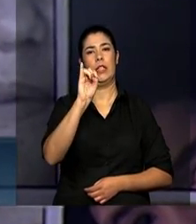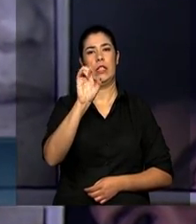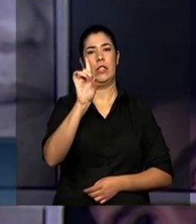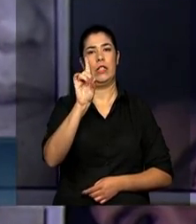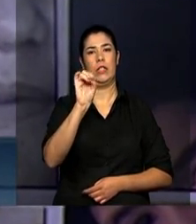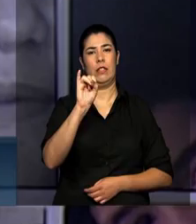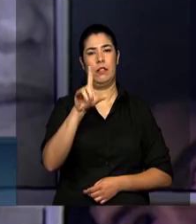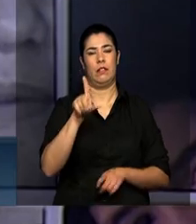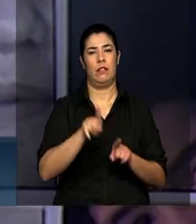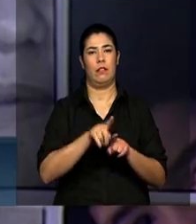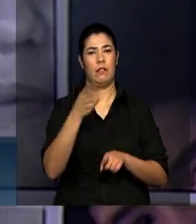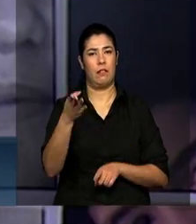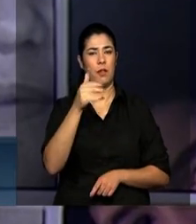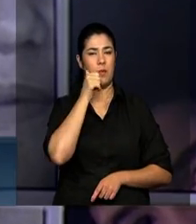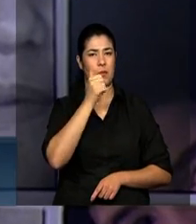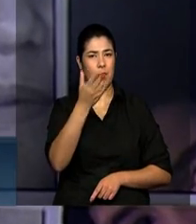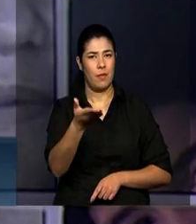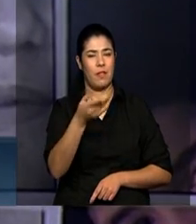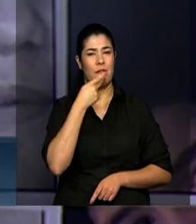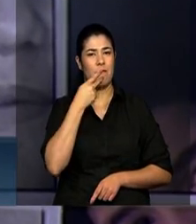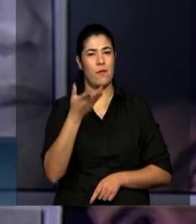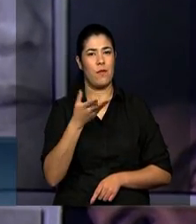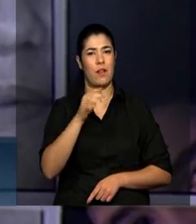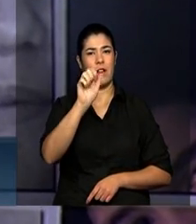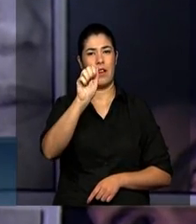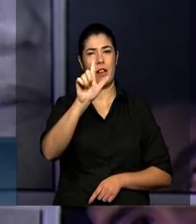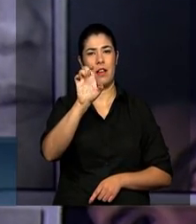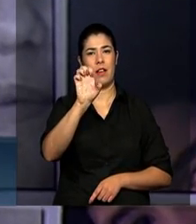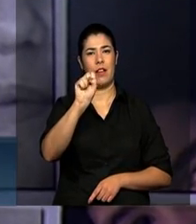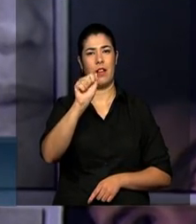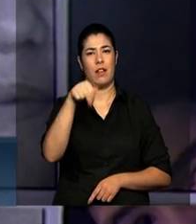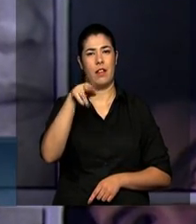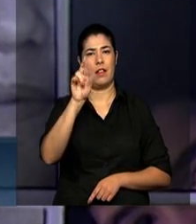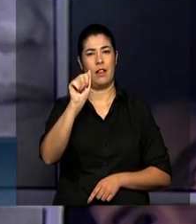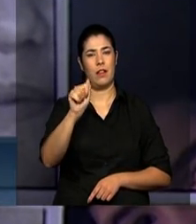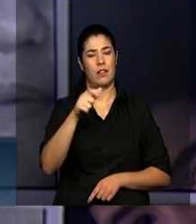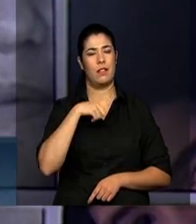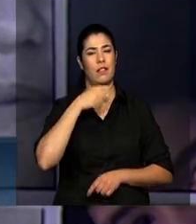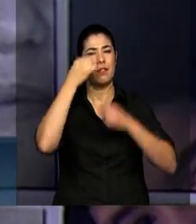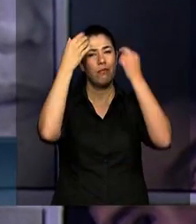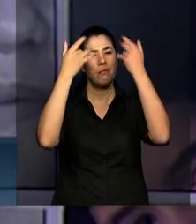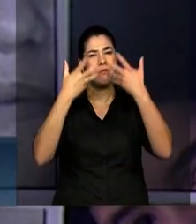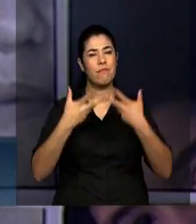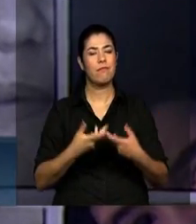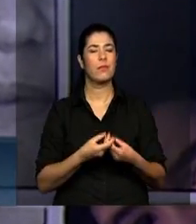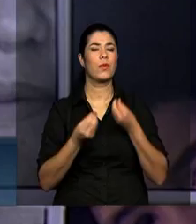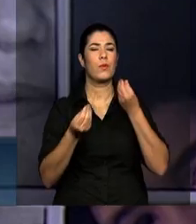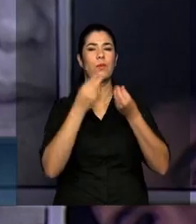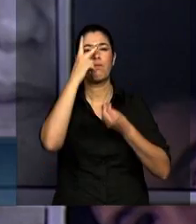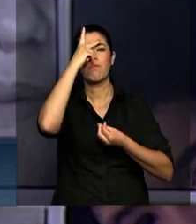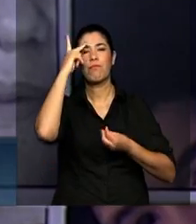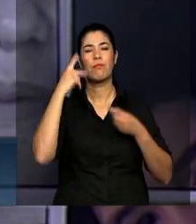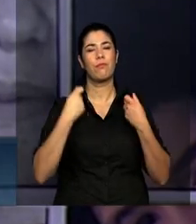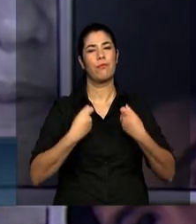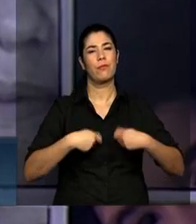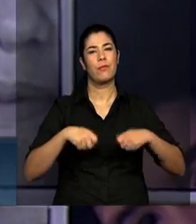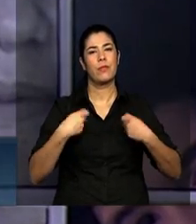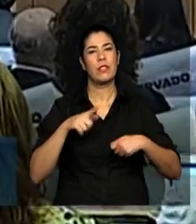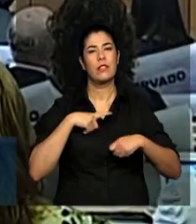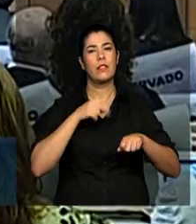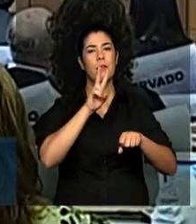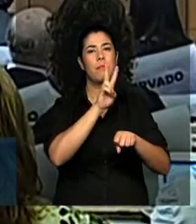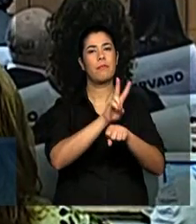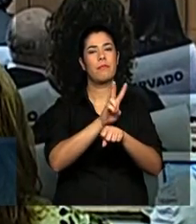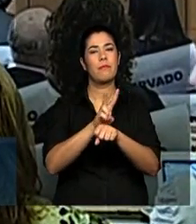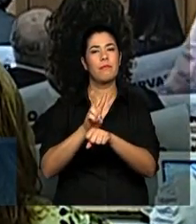você falar e falar de uma forma de quem necessita de